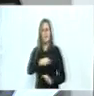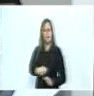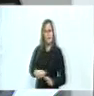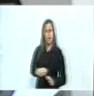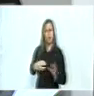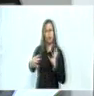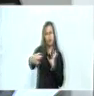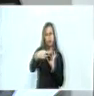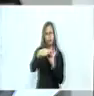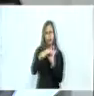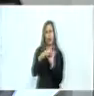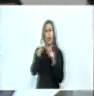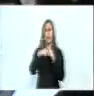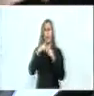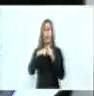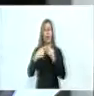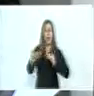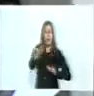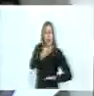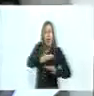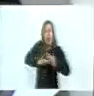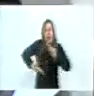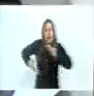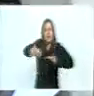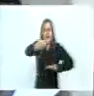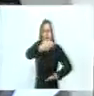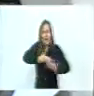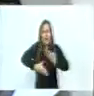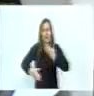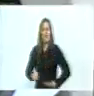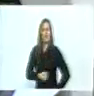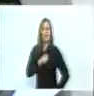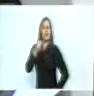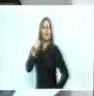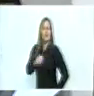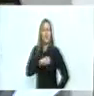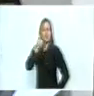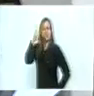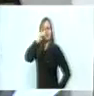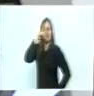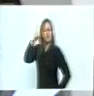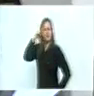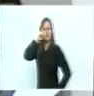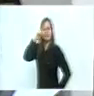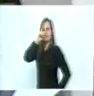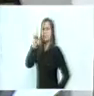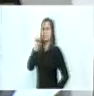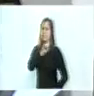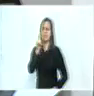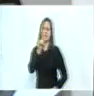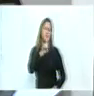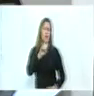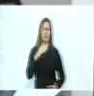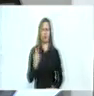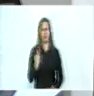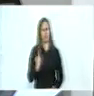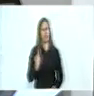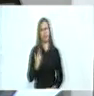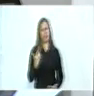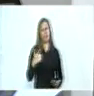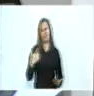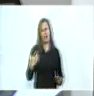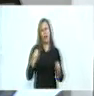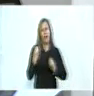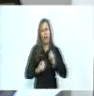que essa é uma relação que se constrói com a convivência e não algo inato.